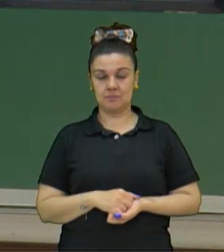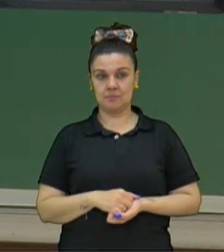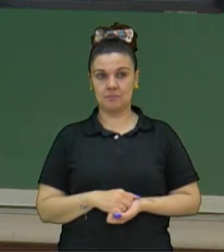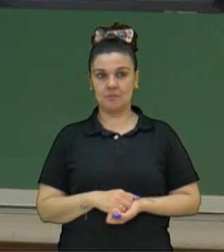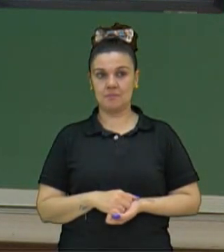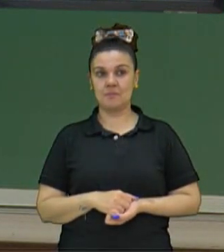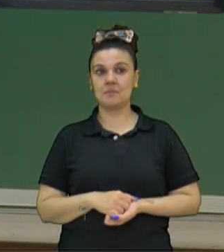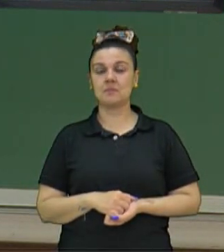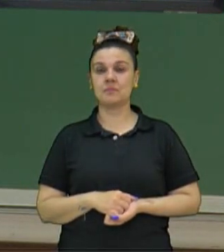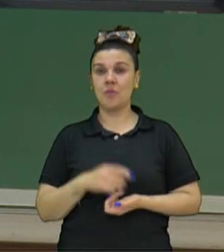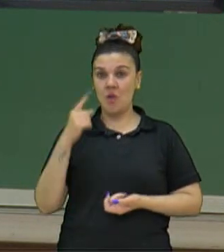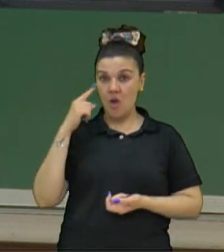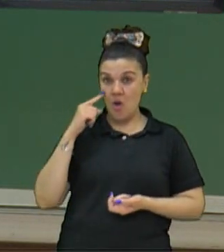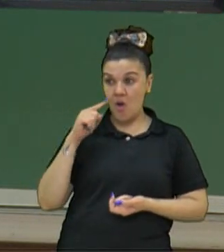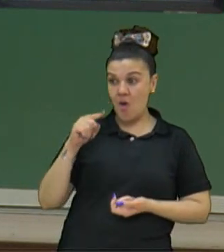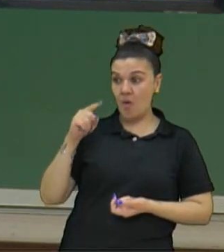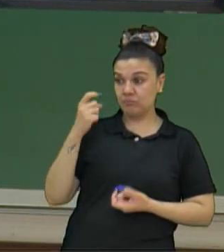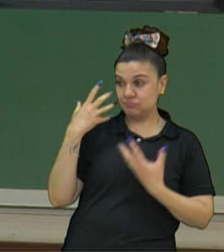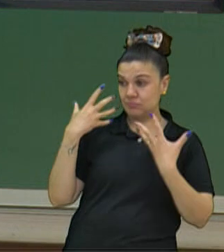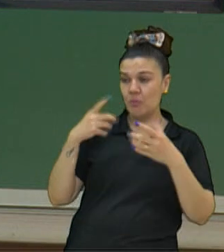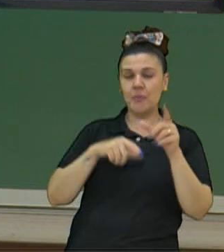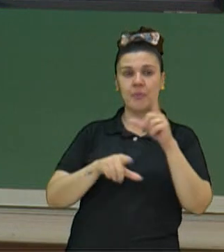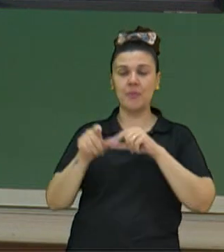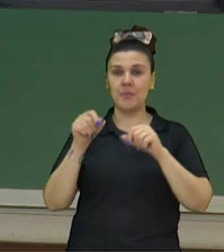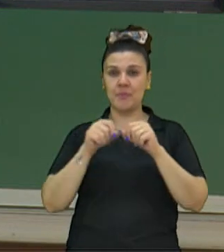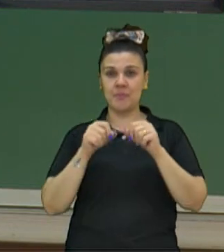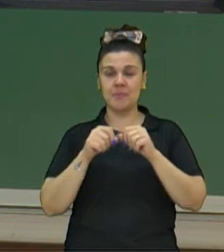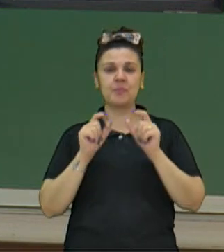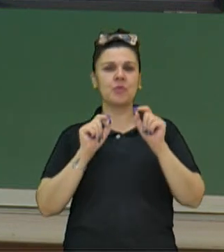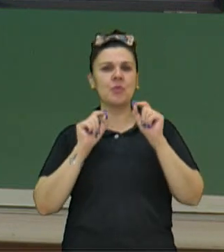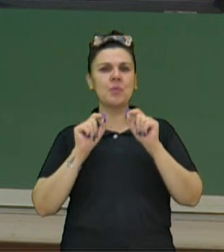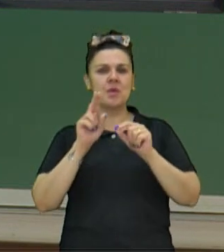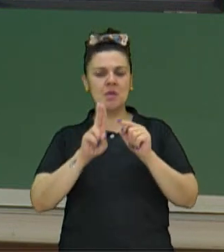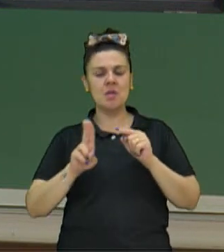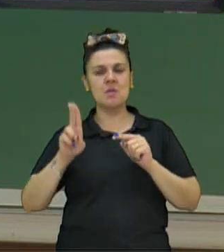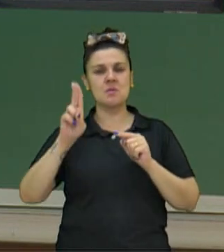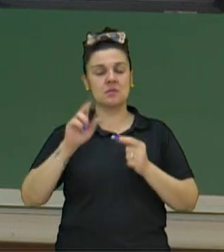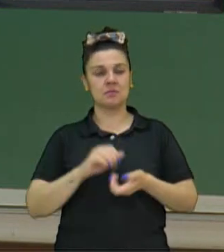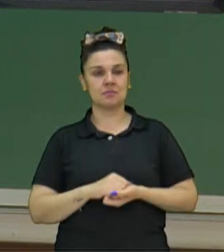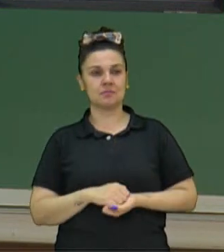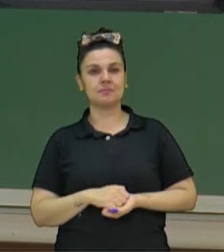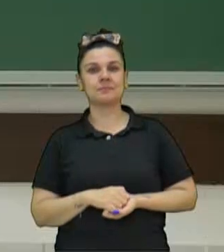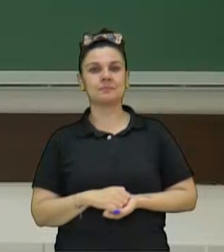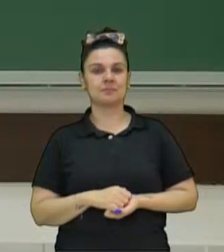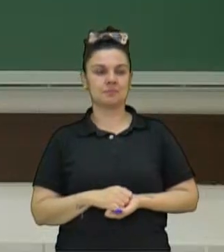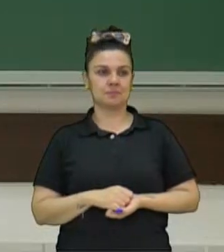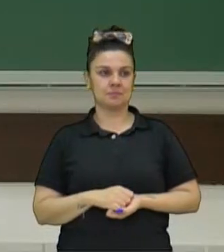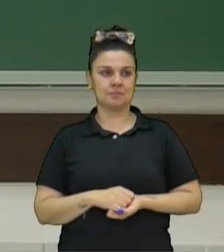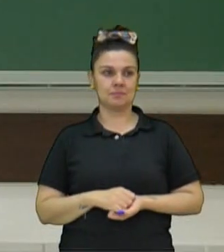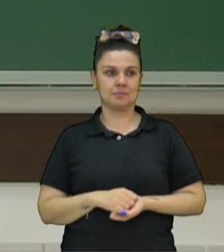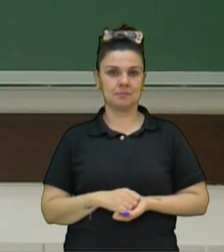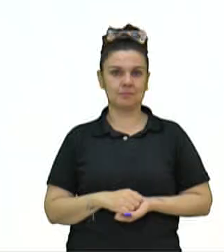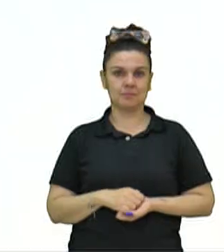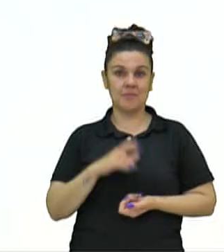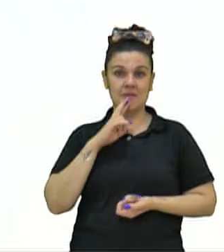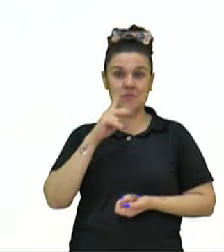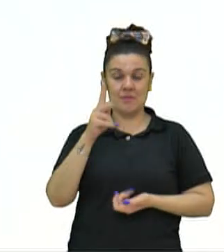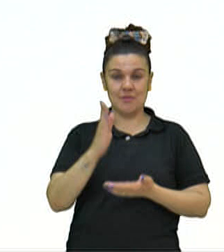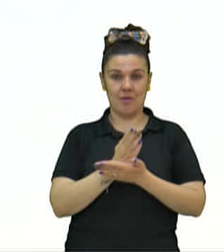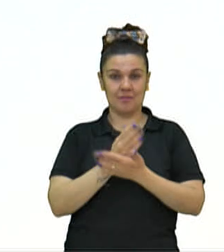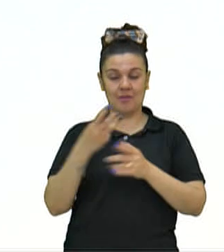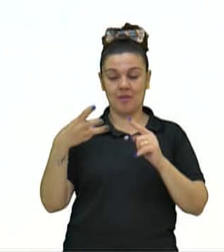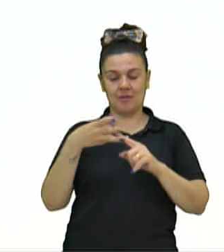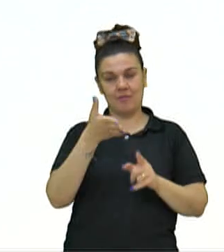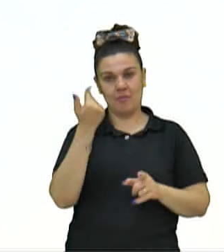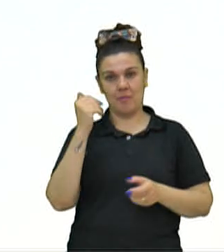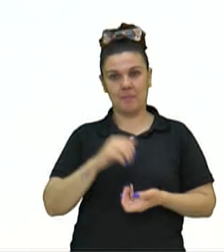color? Olha aí, ó, olha a imagem, o que, que eles estão fazendo? O que, que eles usaram aqui? Dá uma olhadinha, responde no teu caderno. Number 3,